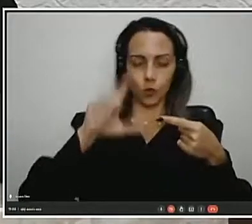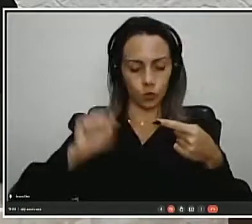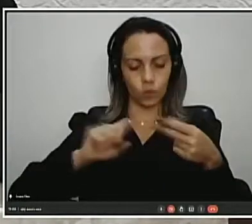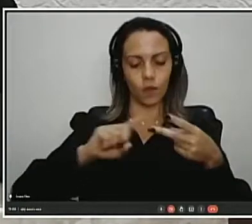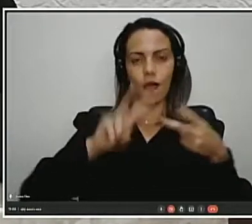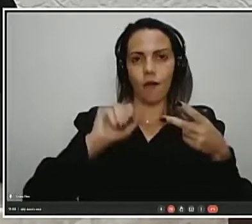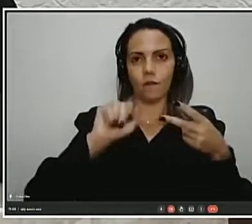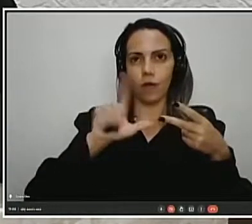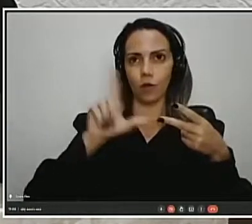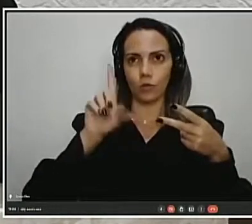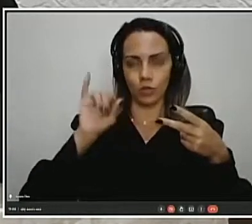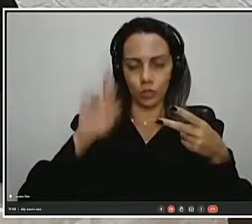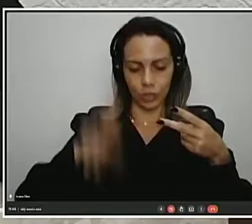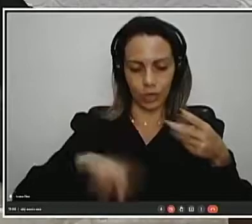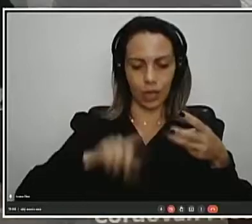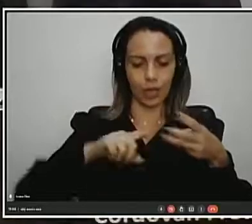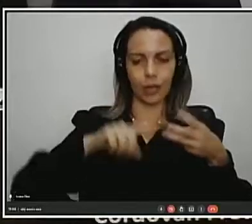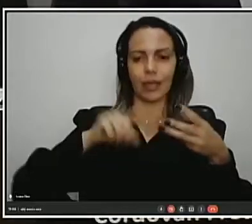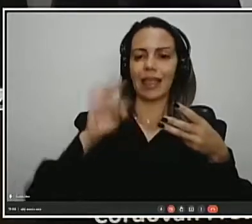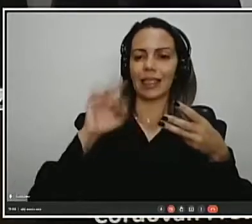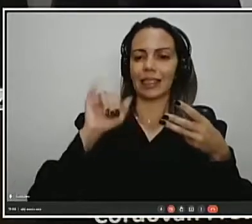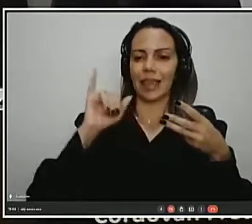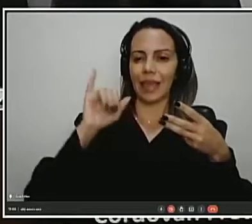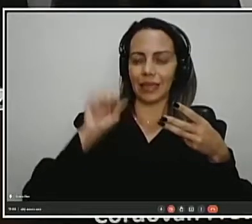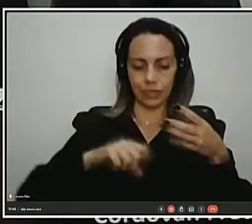José Pedro Valquio e Thaís Biberbach.